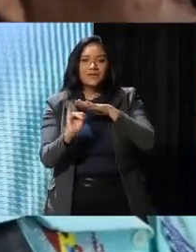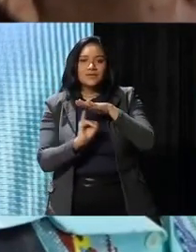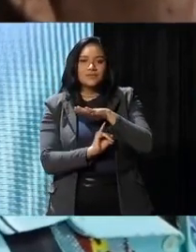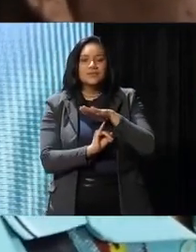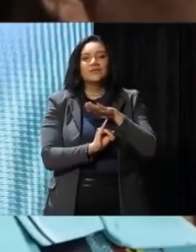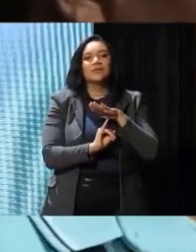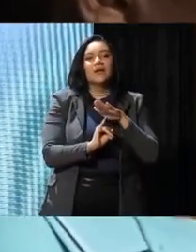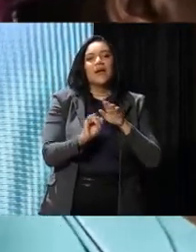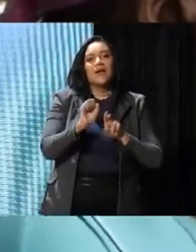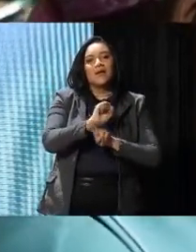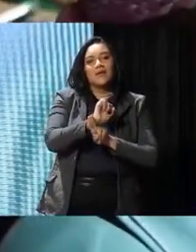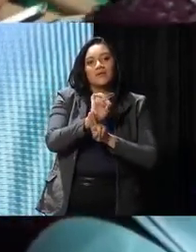fortalecido